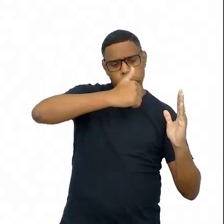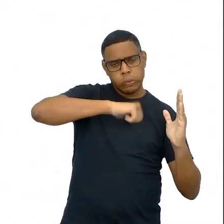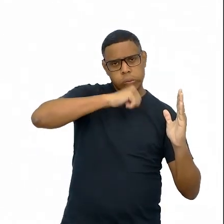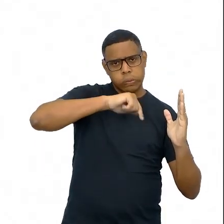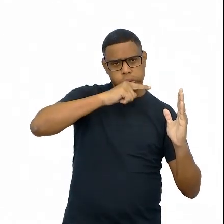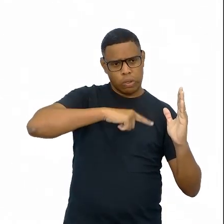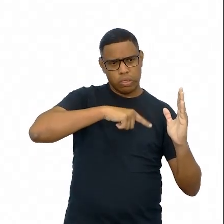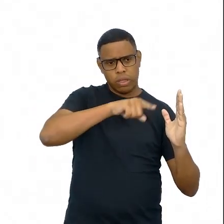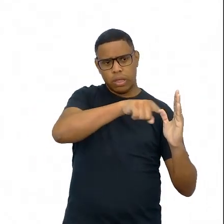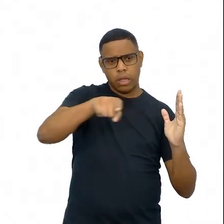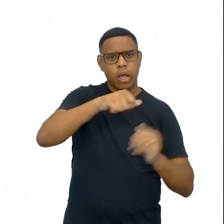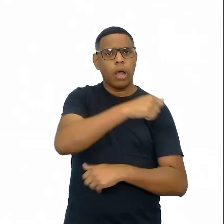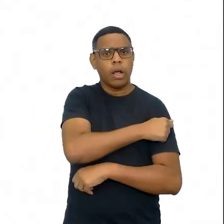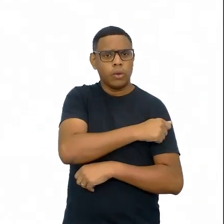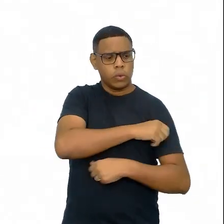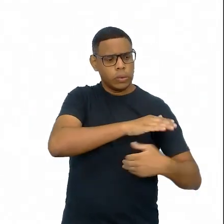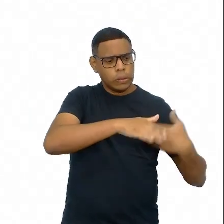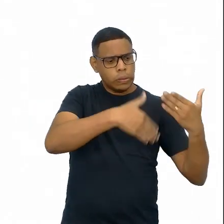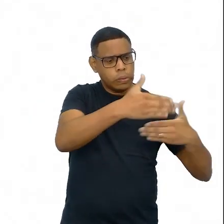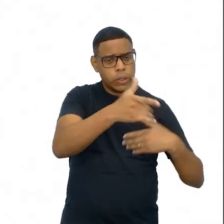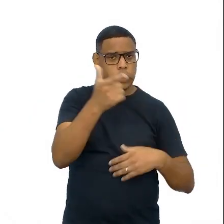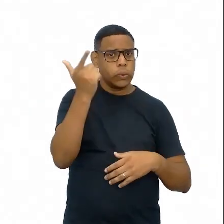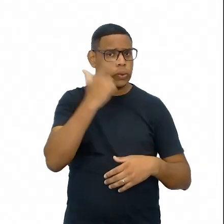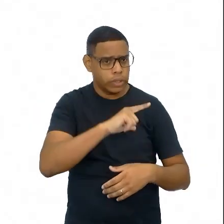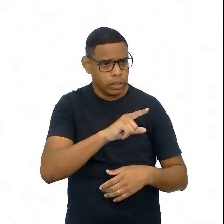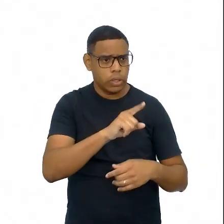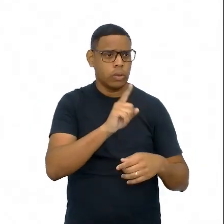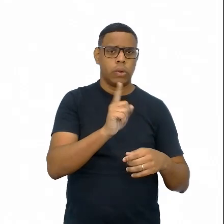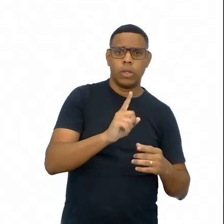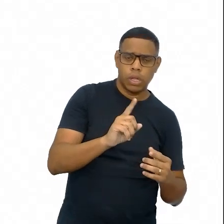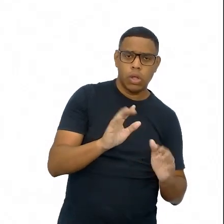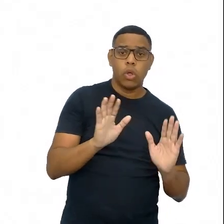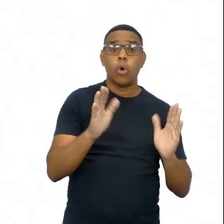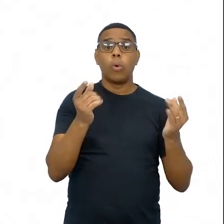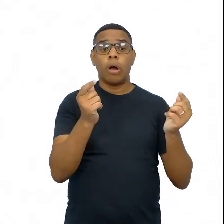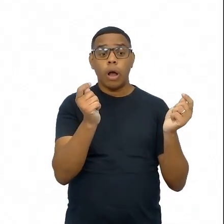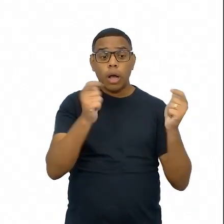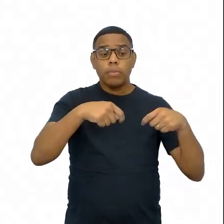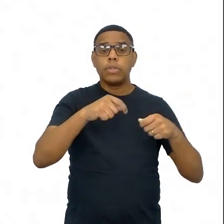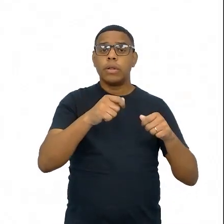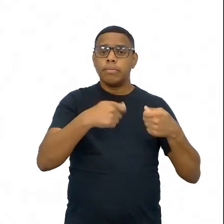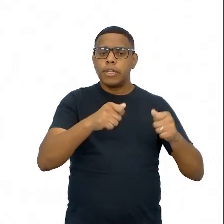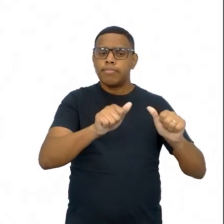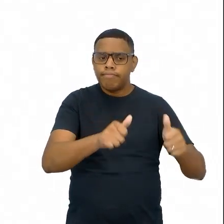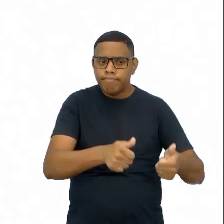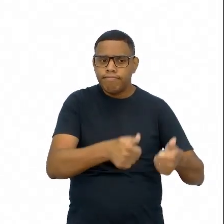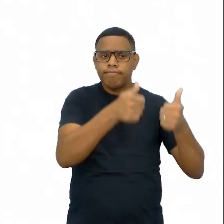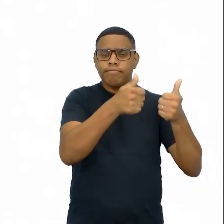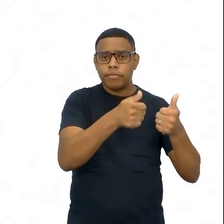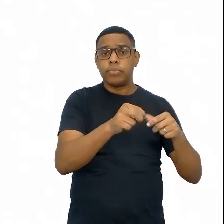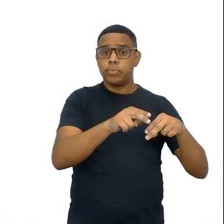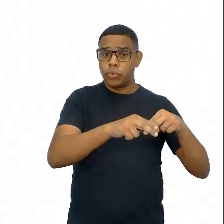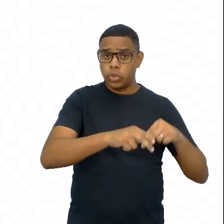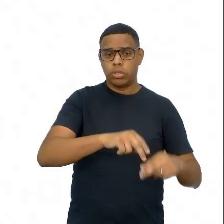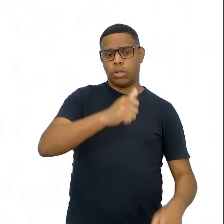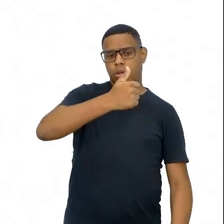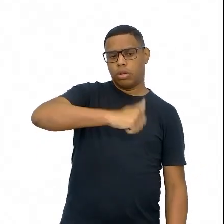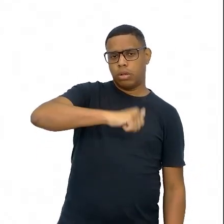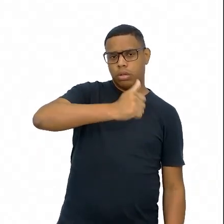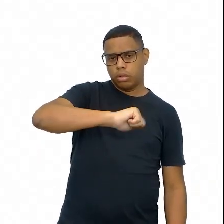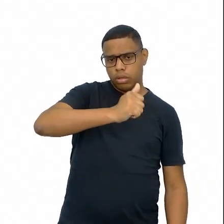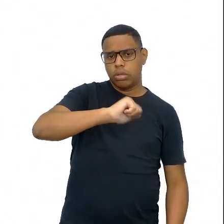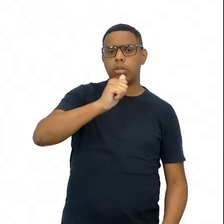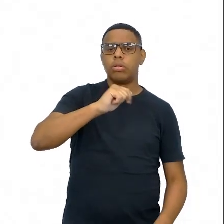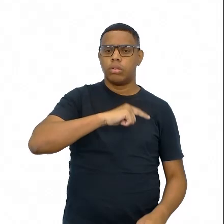estudantes caminharam e quais as habilidades que precisam ser revisitadas. Para isso, é importante analisarmos todos